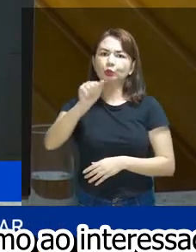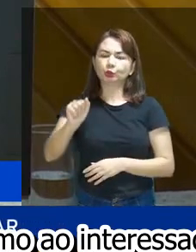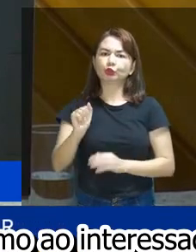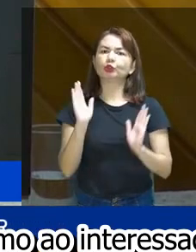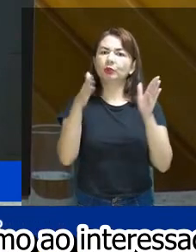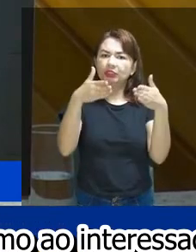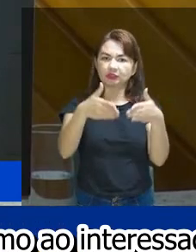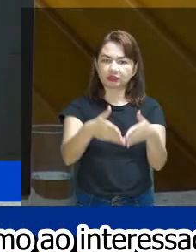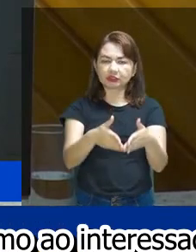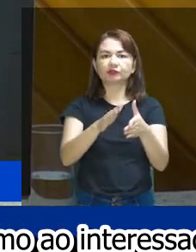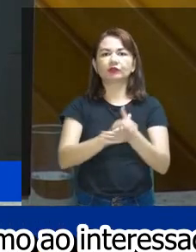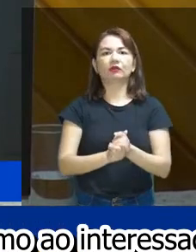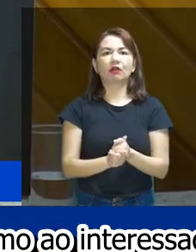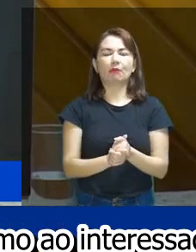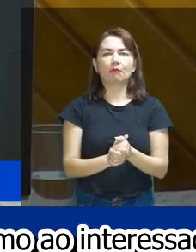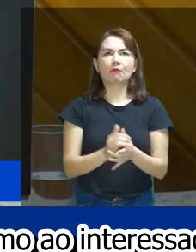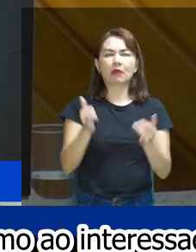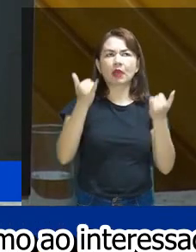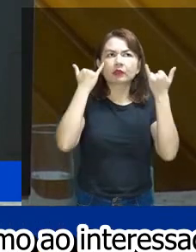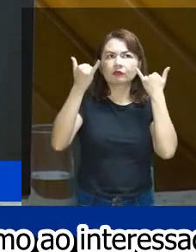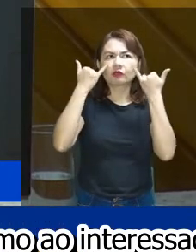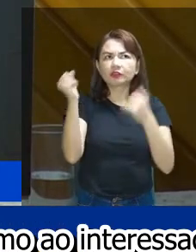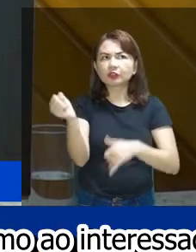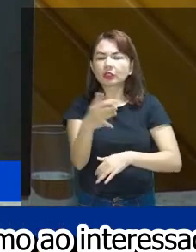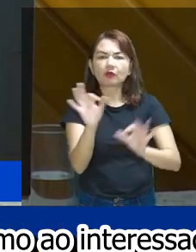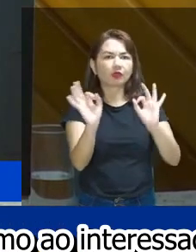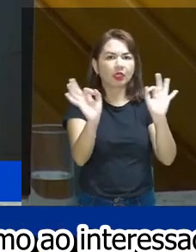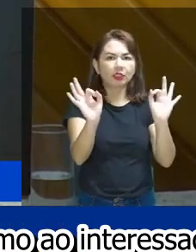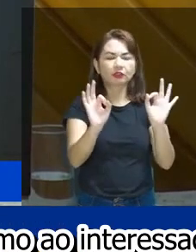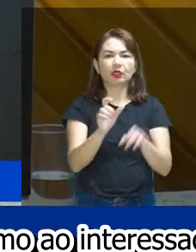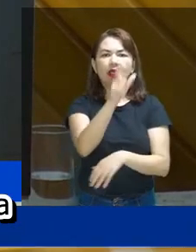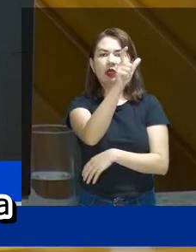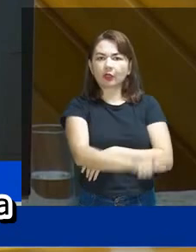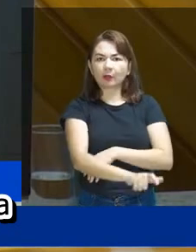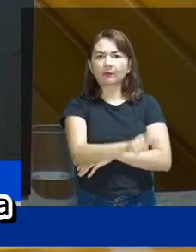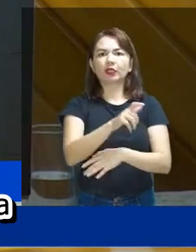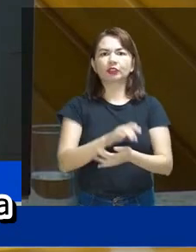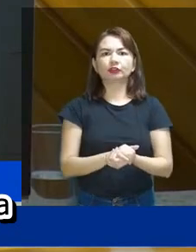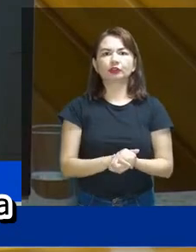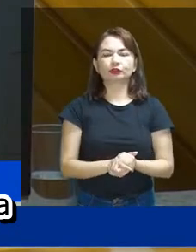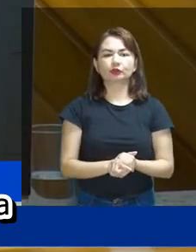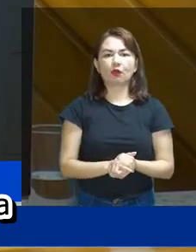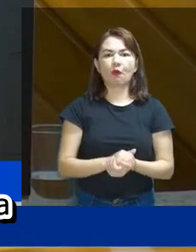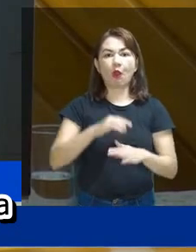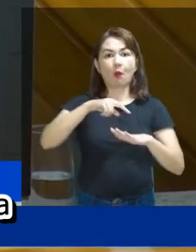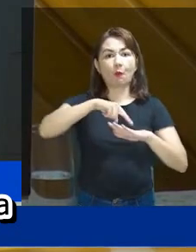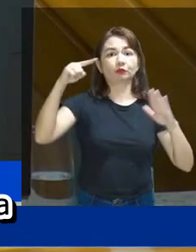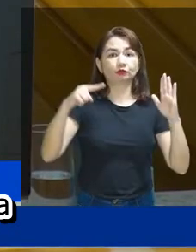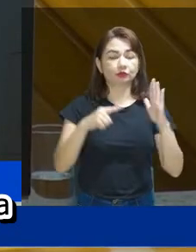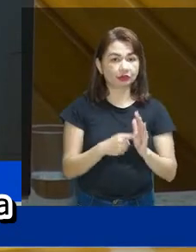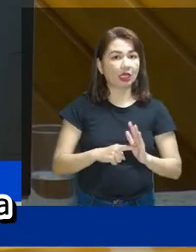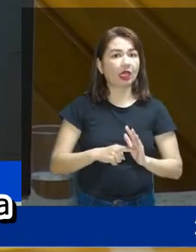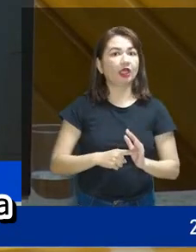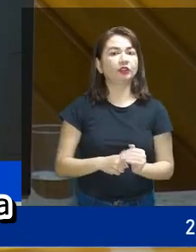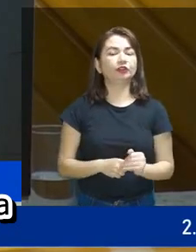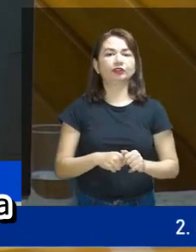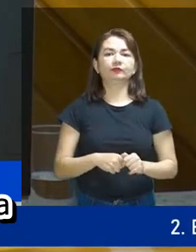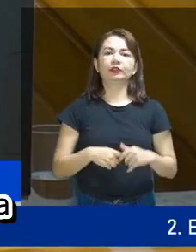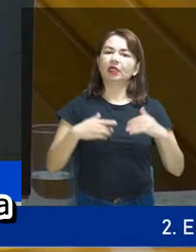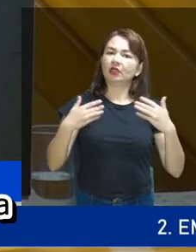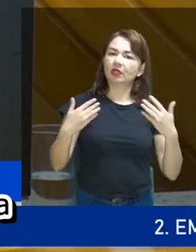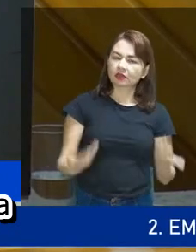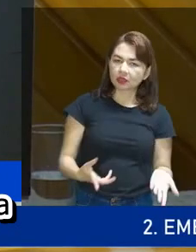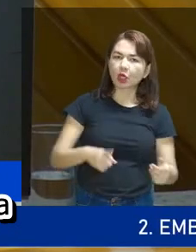não consubstanciam informações novas, bem como ao interessado foi conferida oportunidade para, de